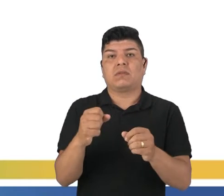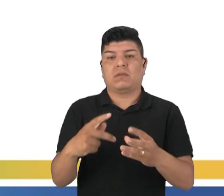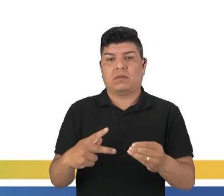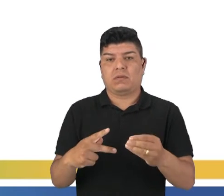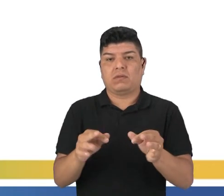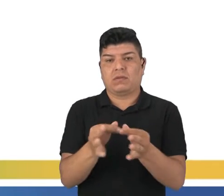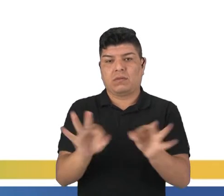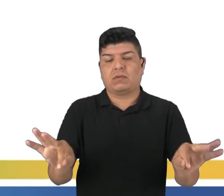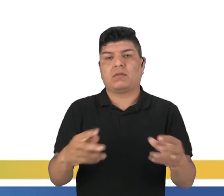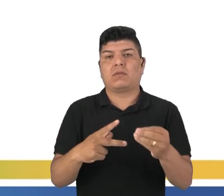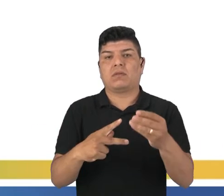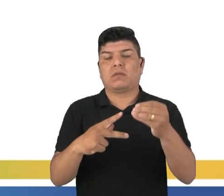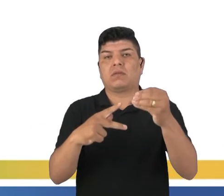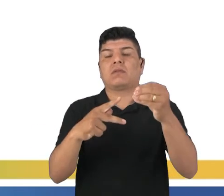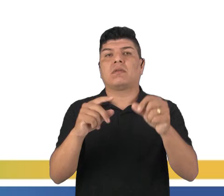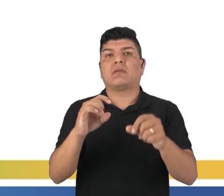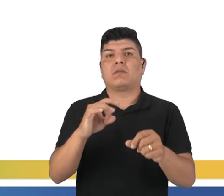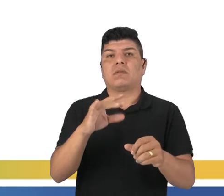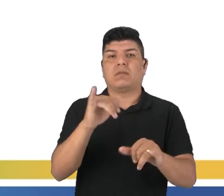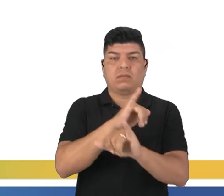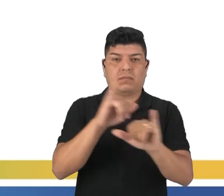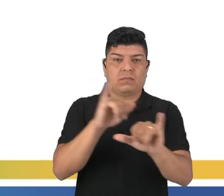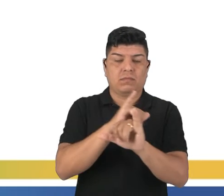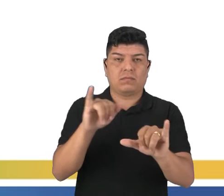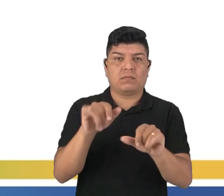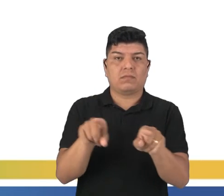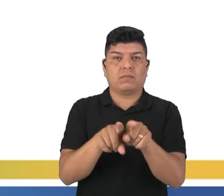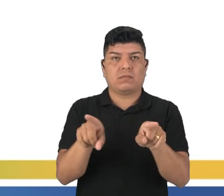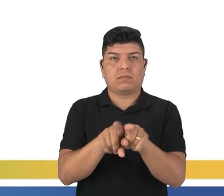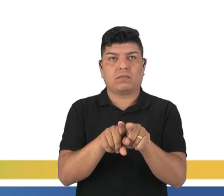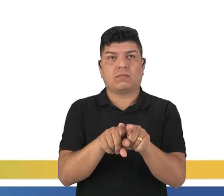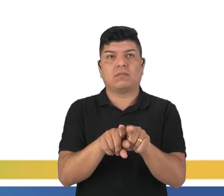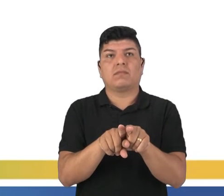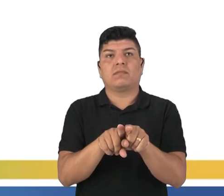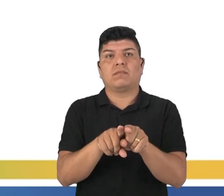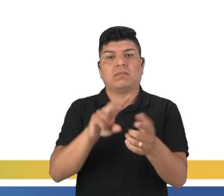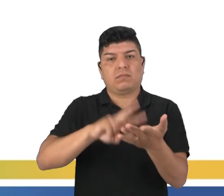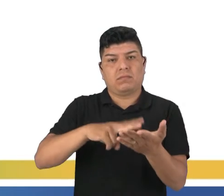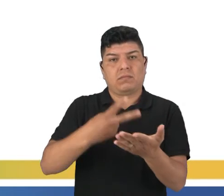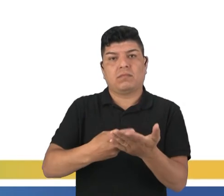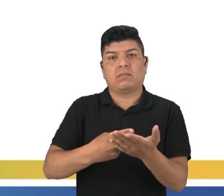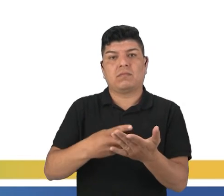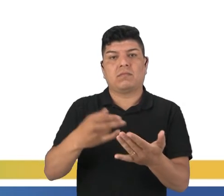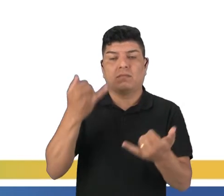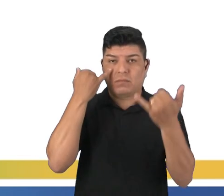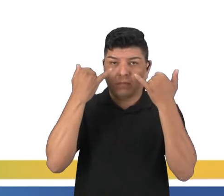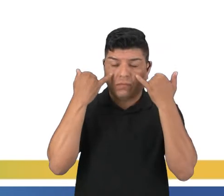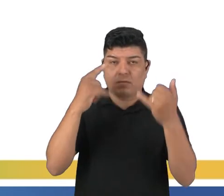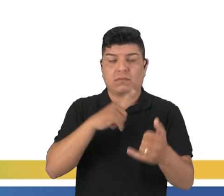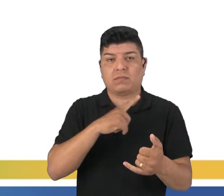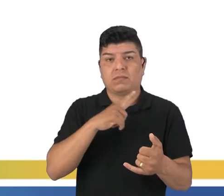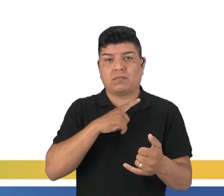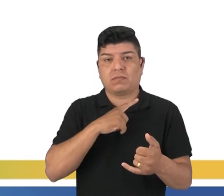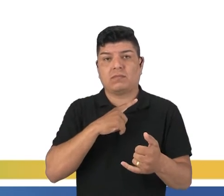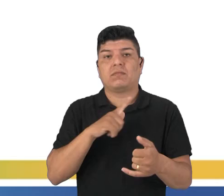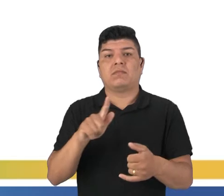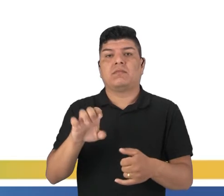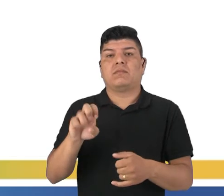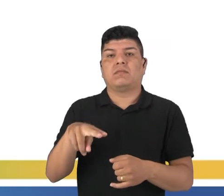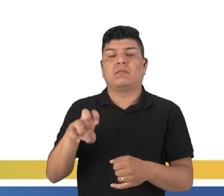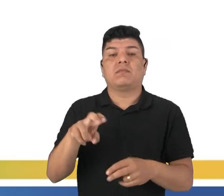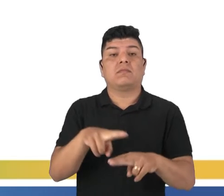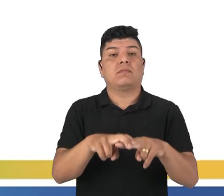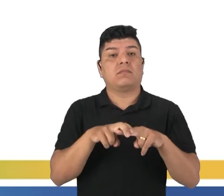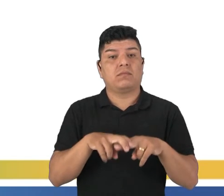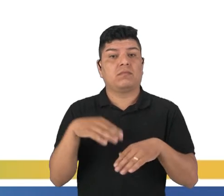a tradução das informações. A síntese de proteínas, então, é a tradução das informações contidas nesse gene. Por